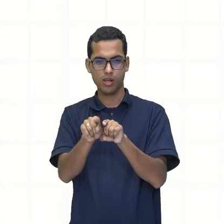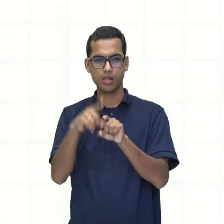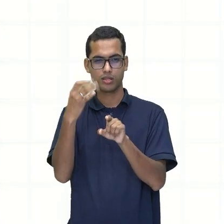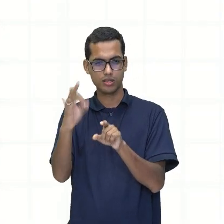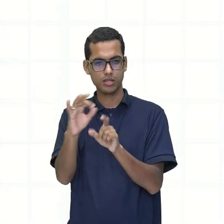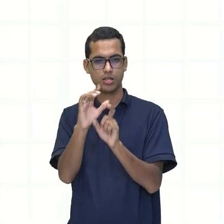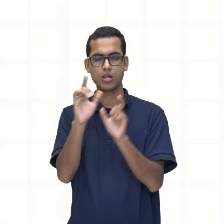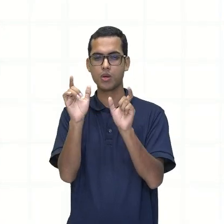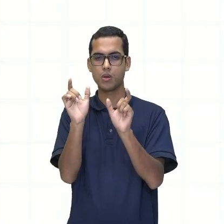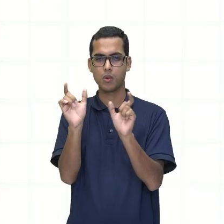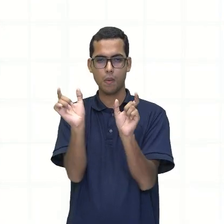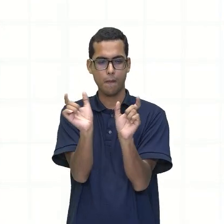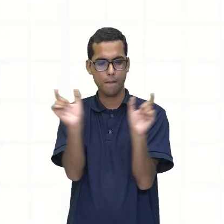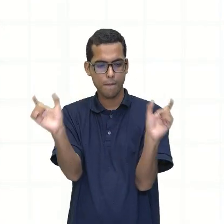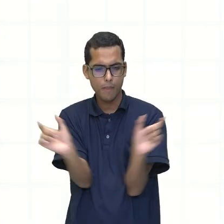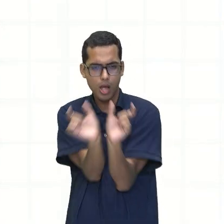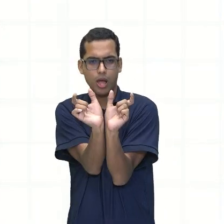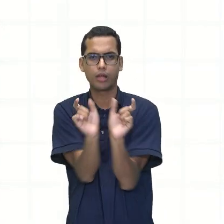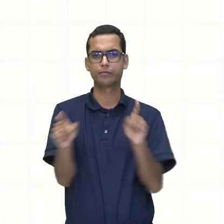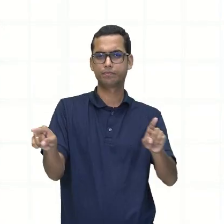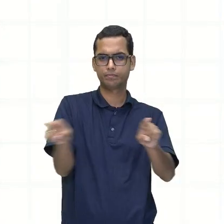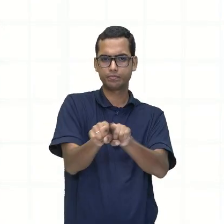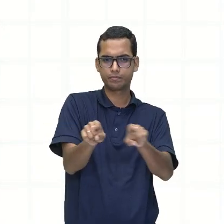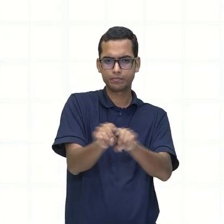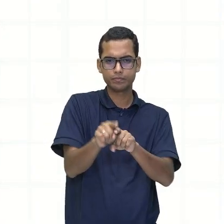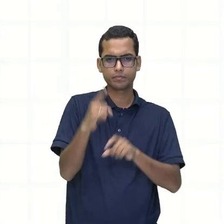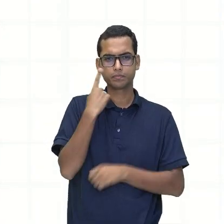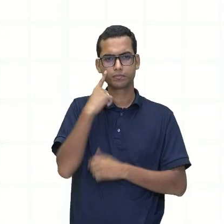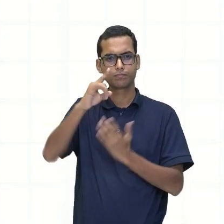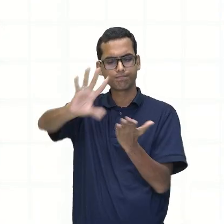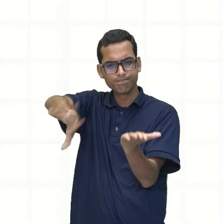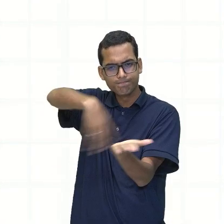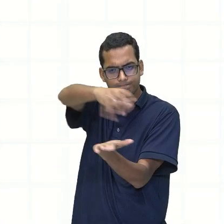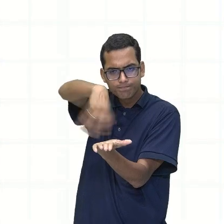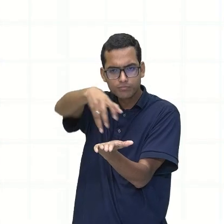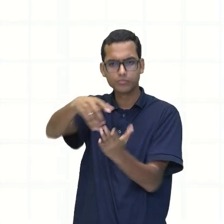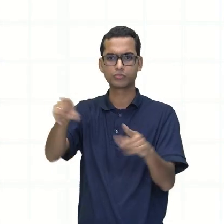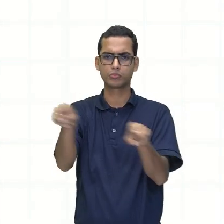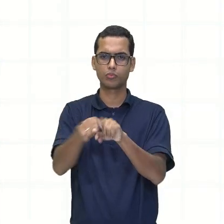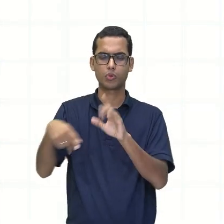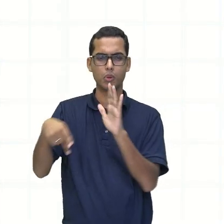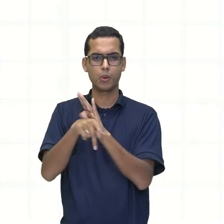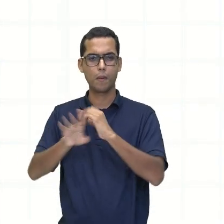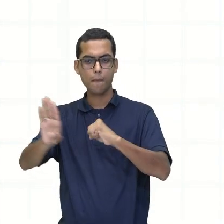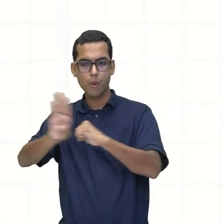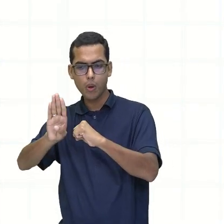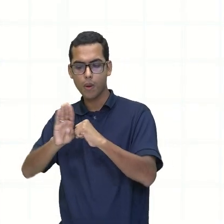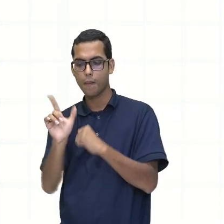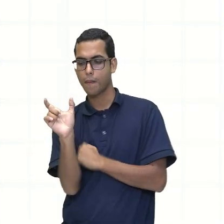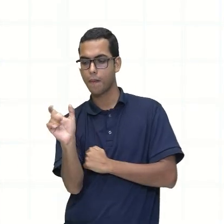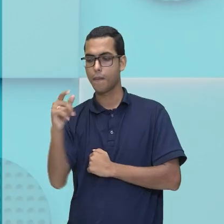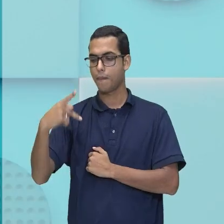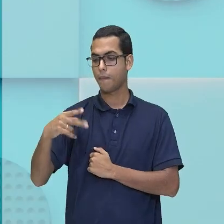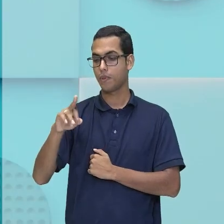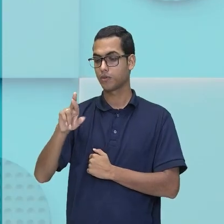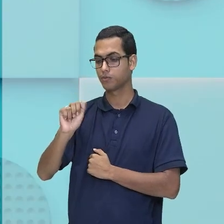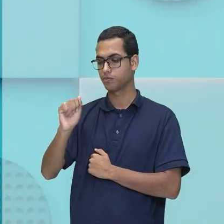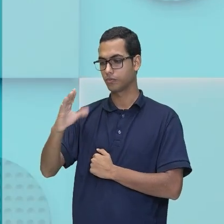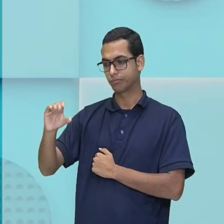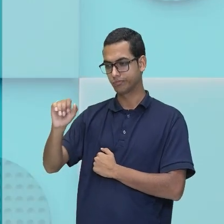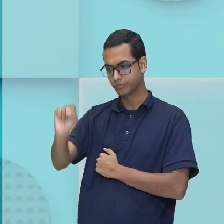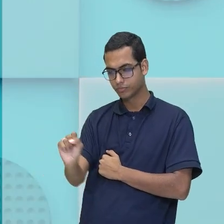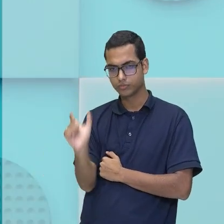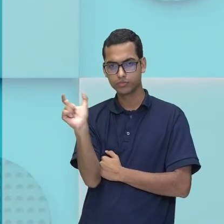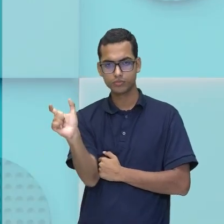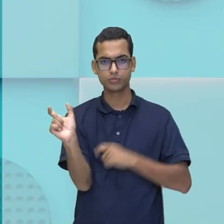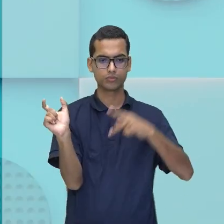fontes. Pequenas está se referindo a quem? A praças, que é o nosso substantivo. Então, vejam que dentro do nosso poema tem os